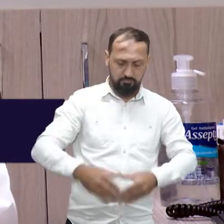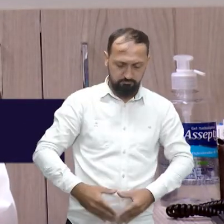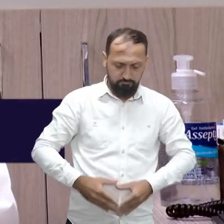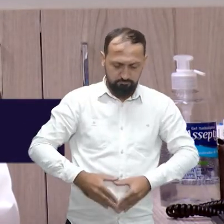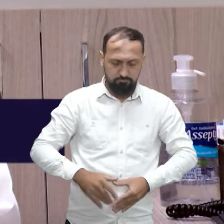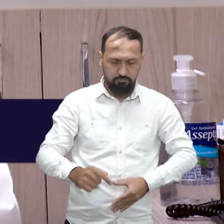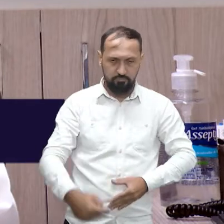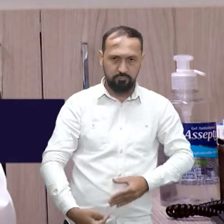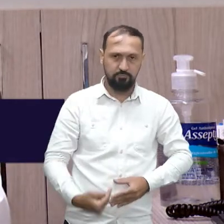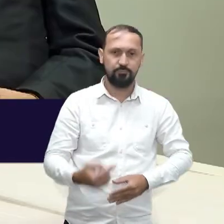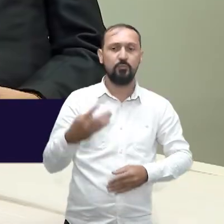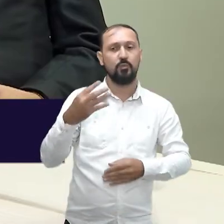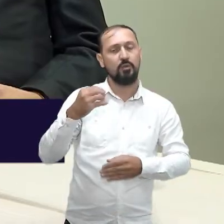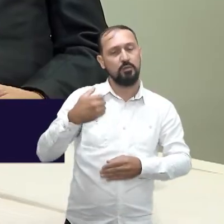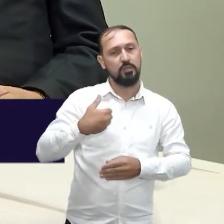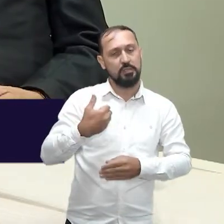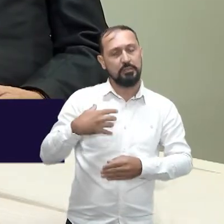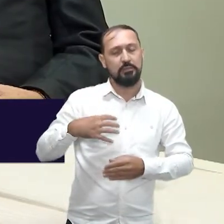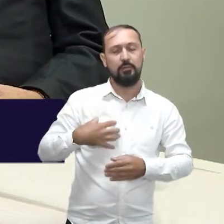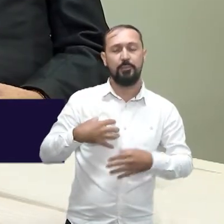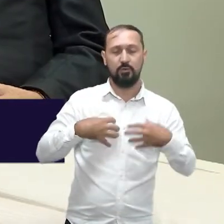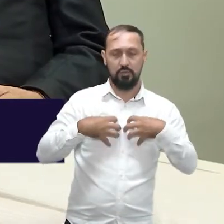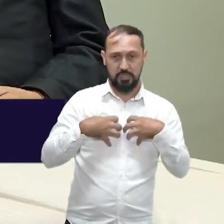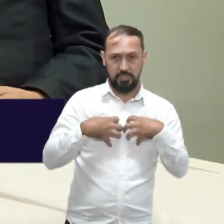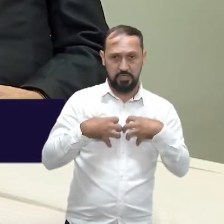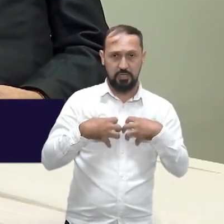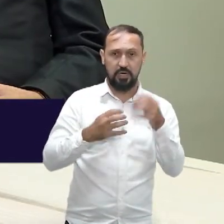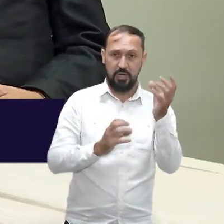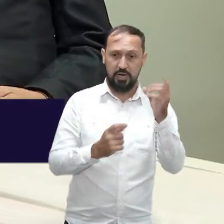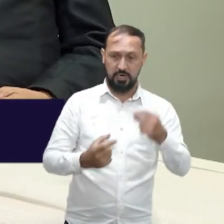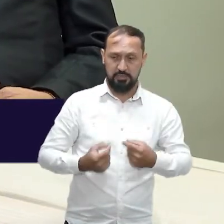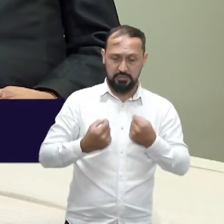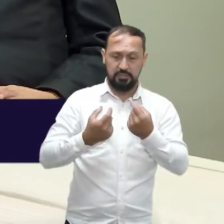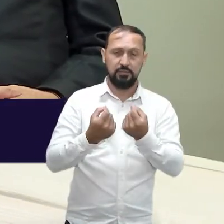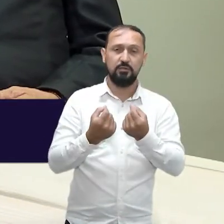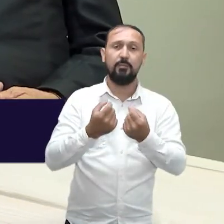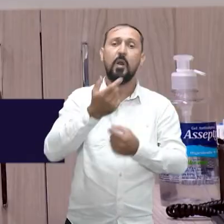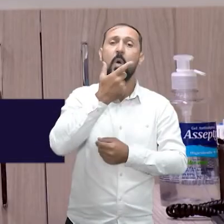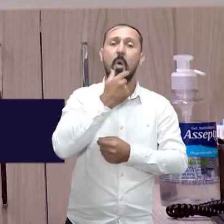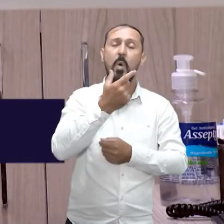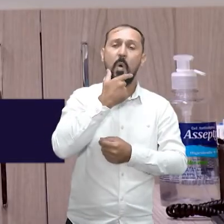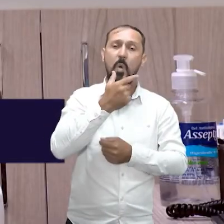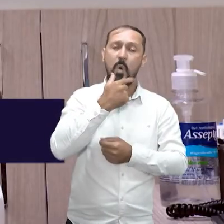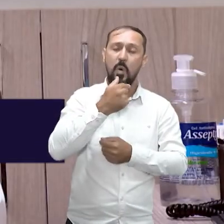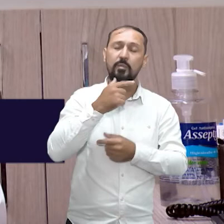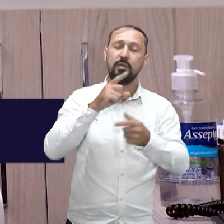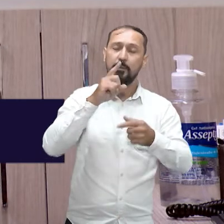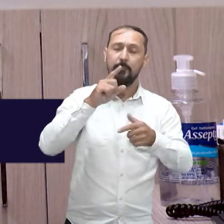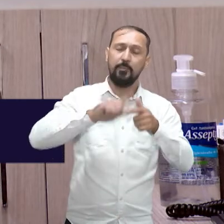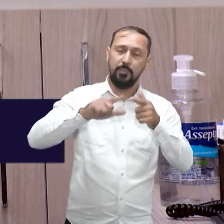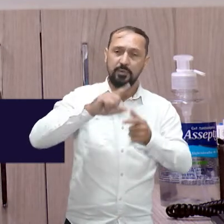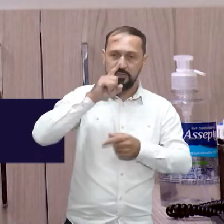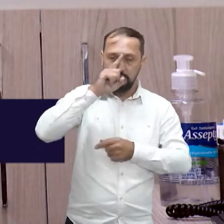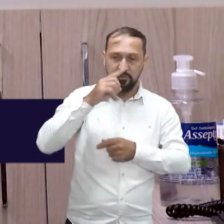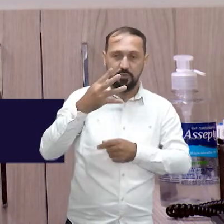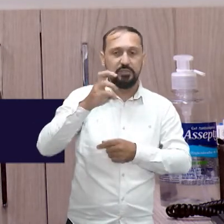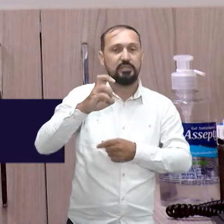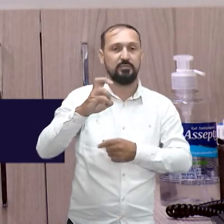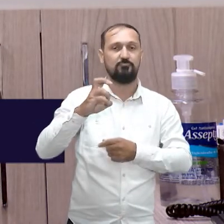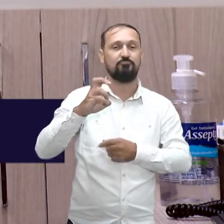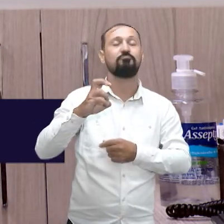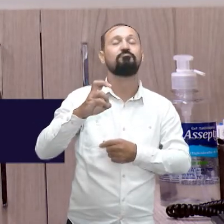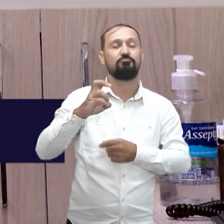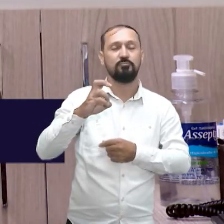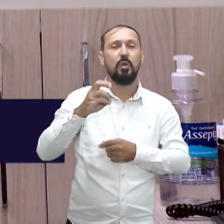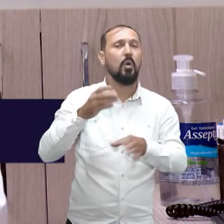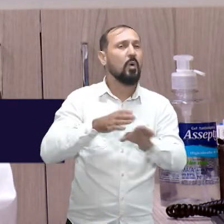primeira relação sexual para o colo de útero, a partir dos 40 anos para o câncer de mama e a partir dos 45 anos para os homens que têm fatores